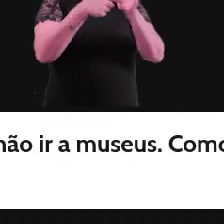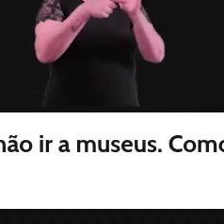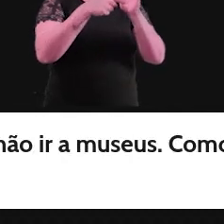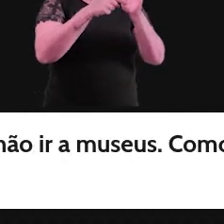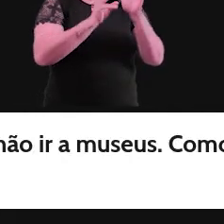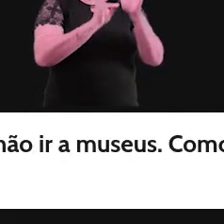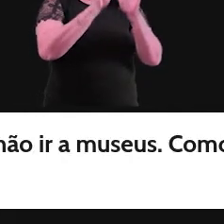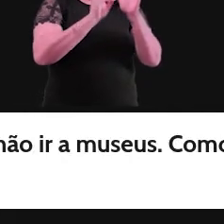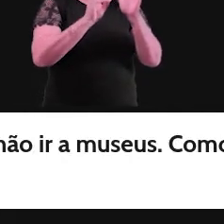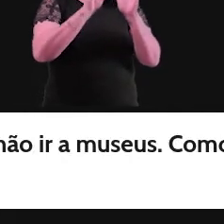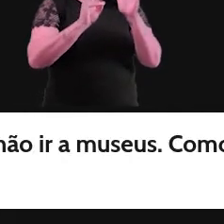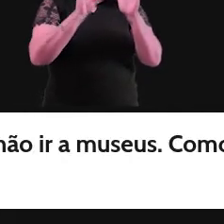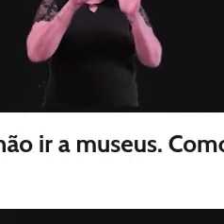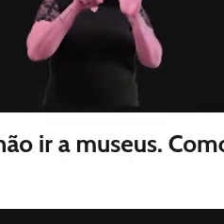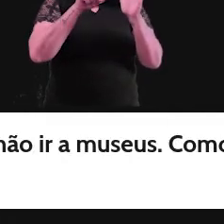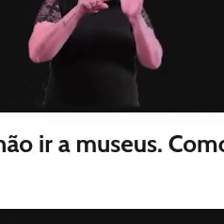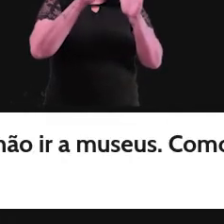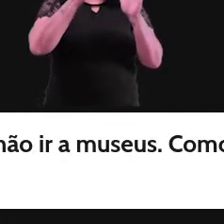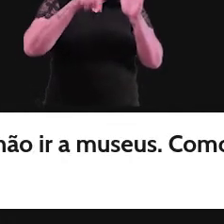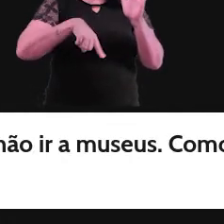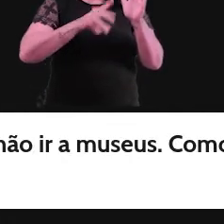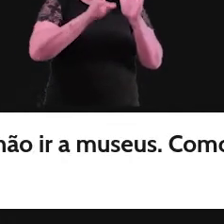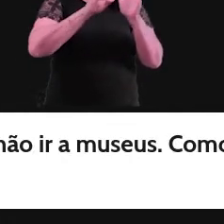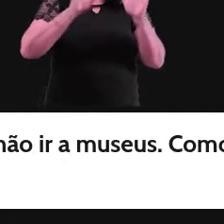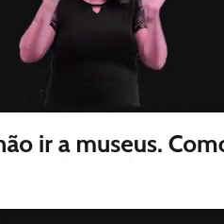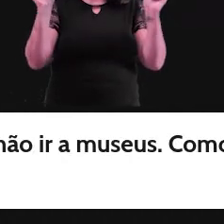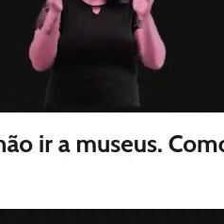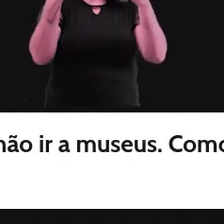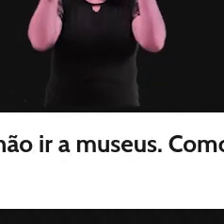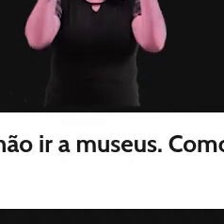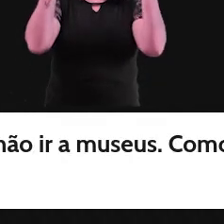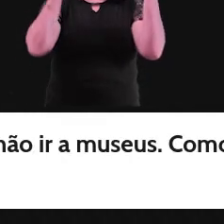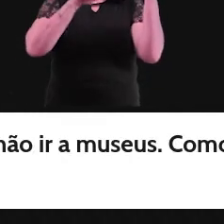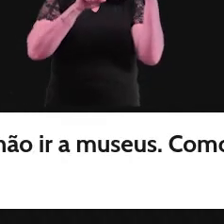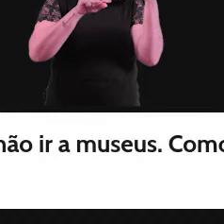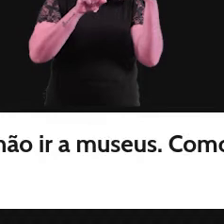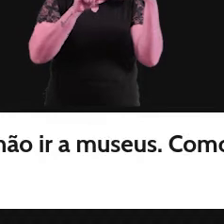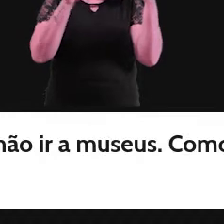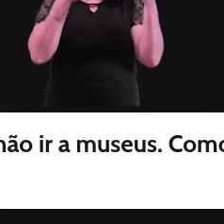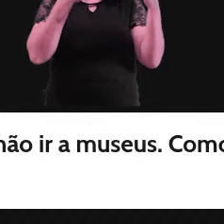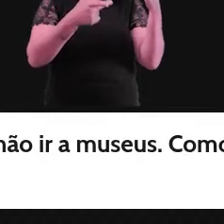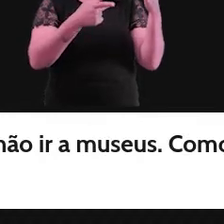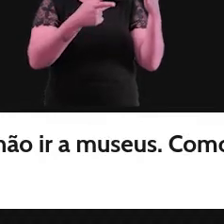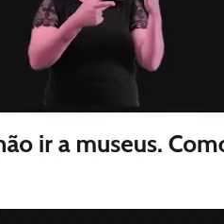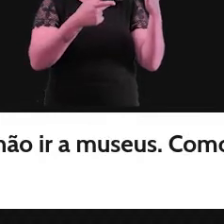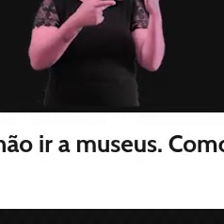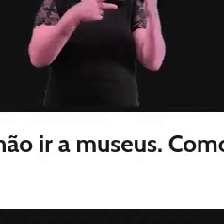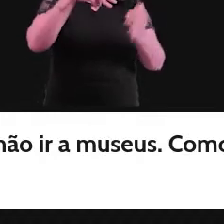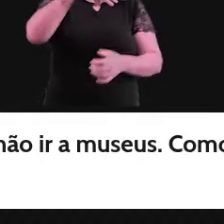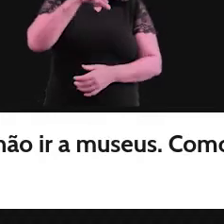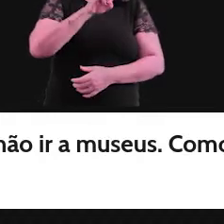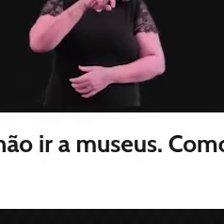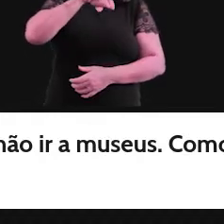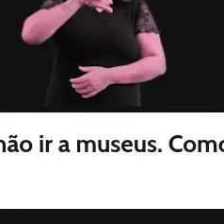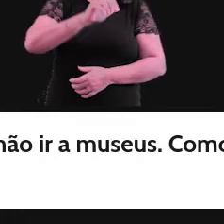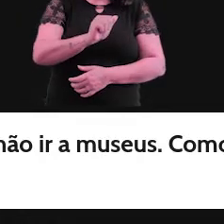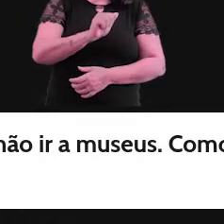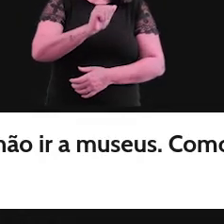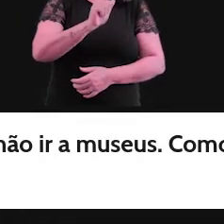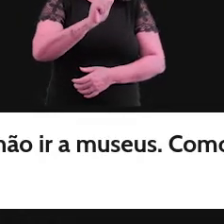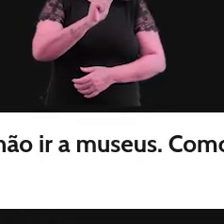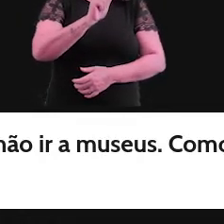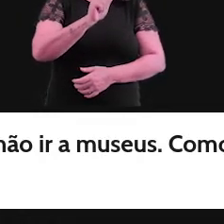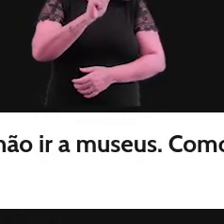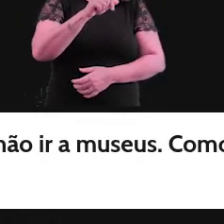do MCCAC, esse site ficou maravilhoso, a Gislaine Silva disse. Mônica e Clóvis tiveram um